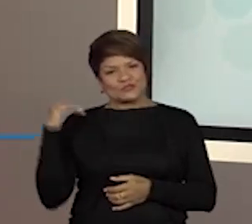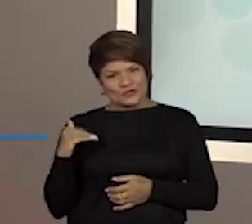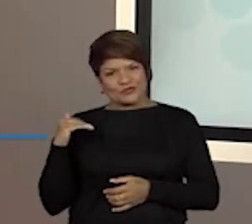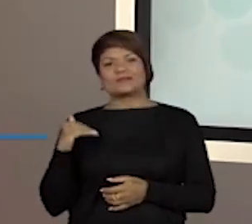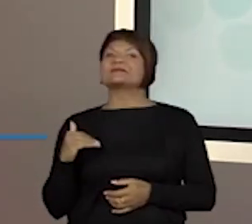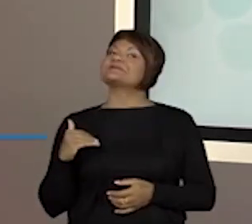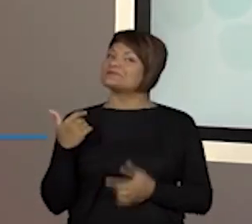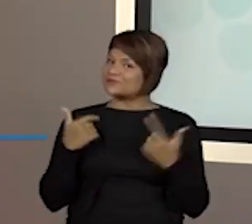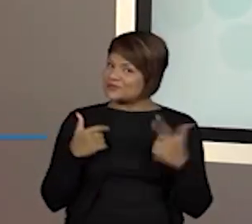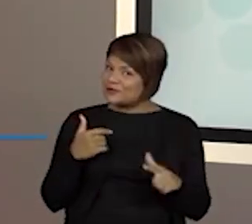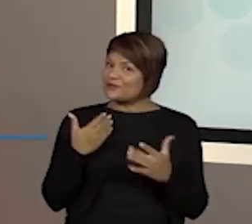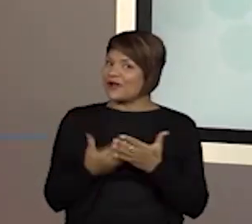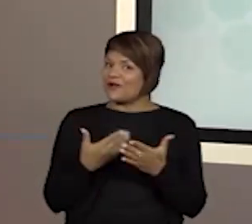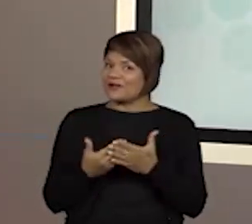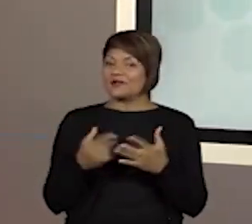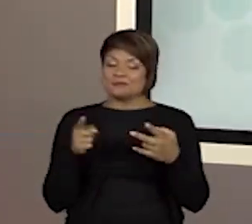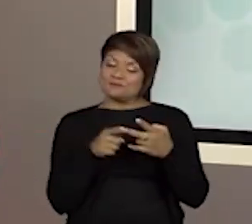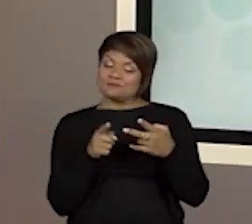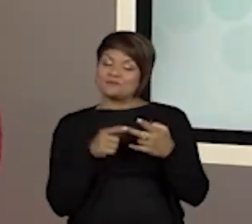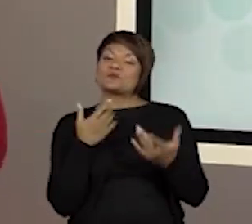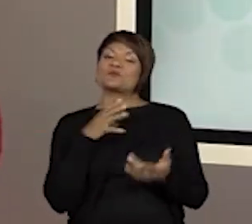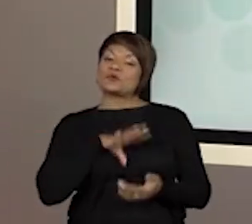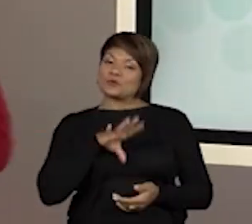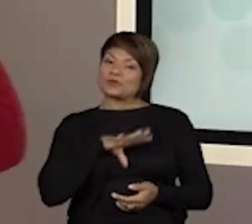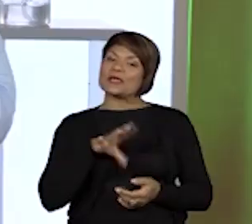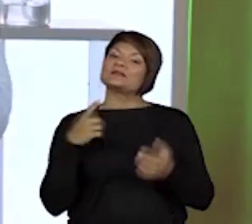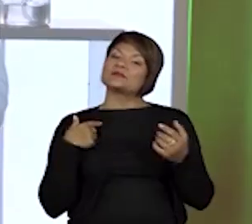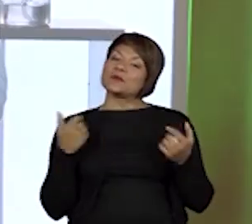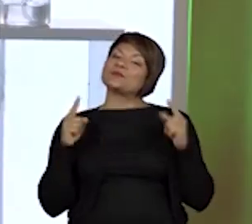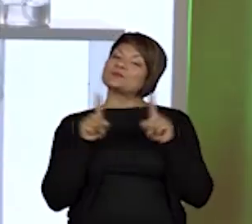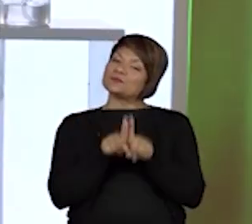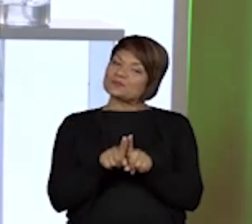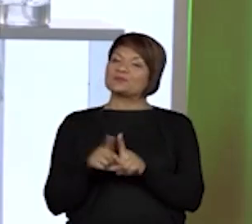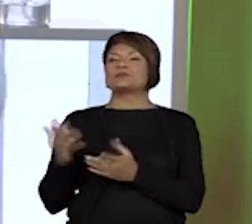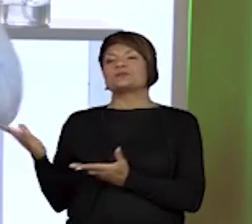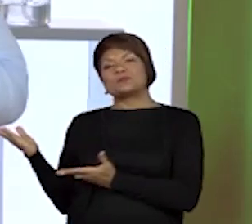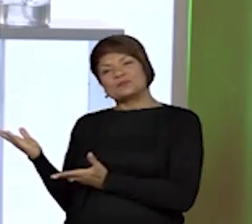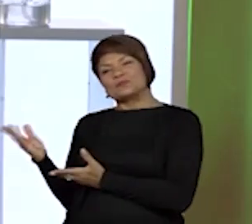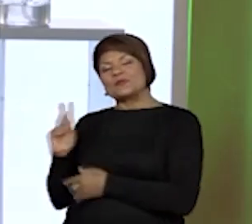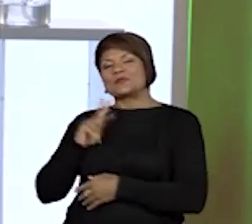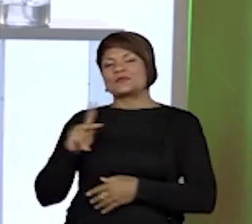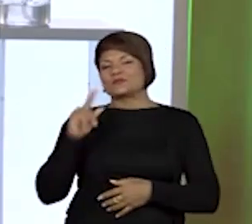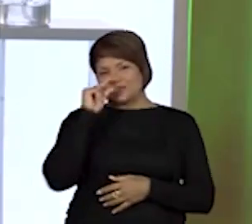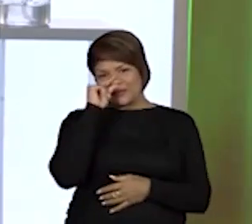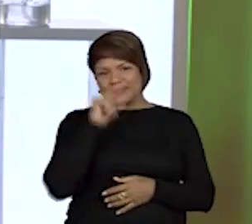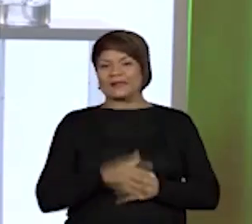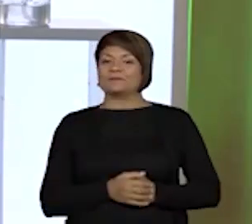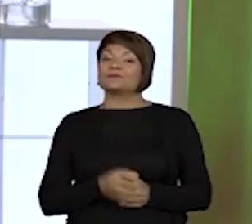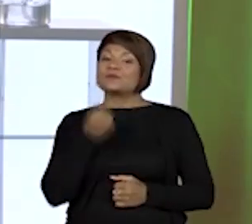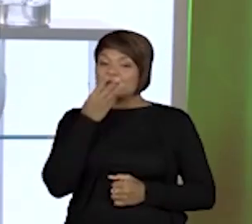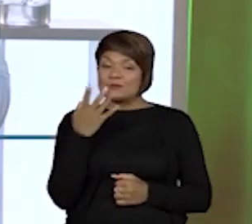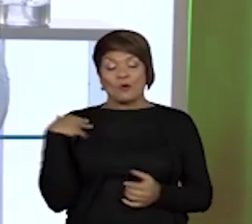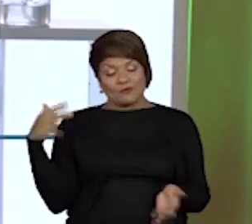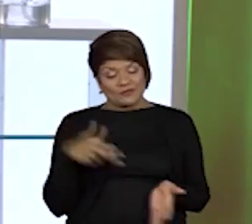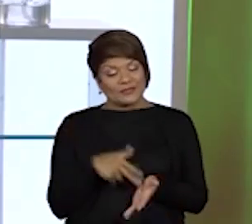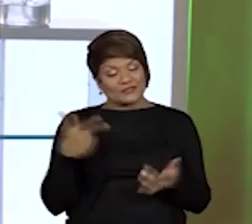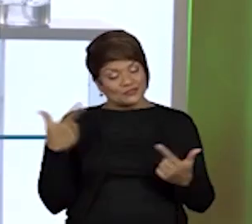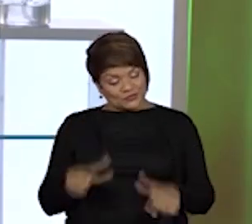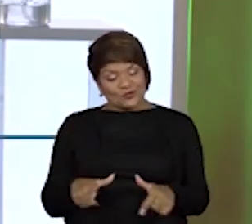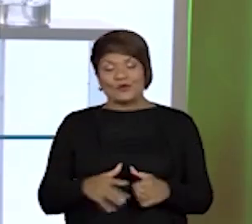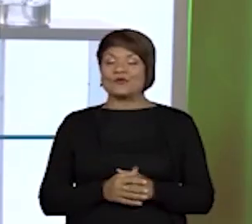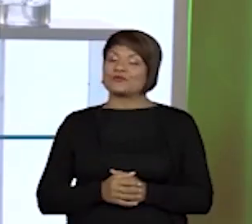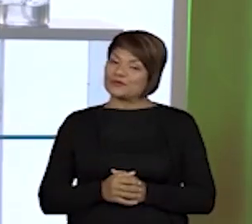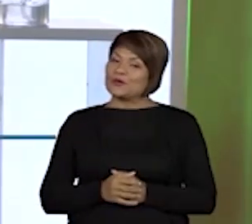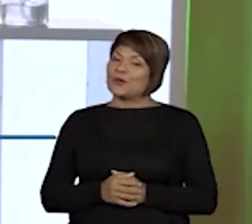língua portuguesa, estou super bem acompanhada da professora Ana. Ah, professora Joyce, que bom estar aqui junto para aprender um pouquinho mais,